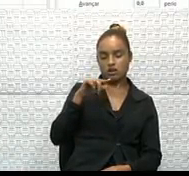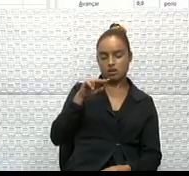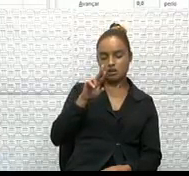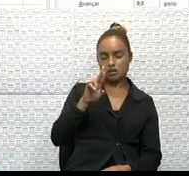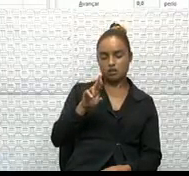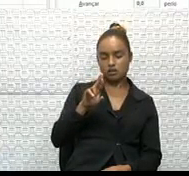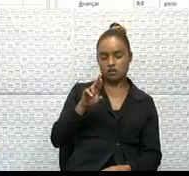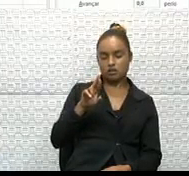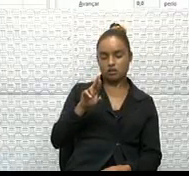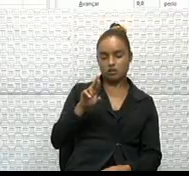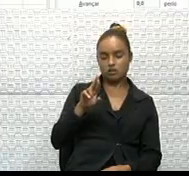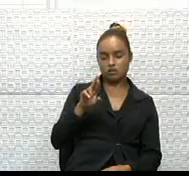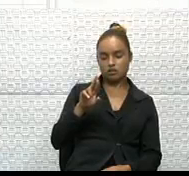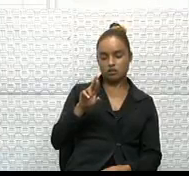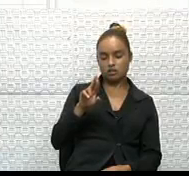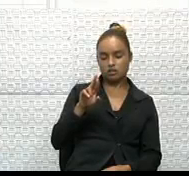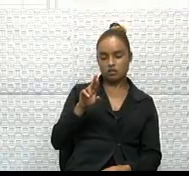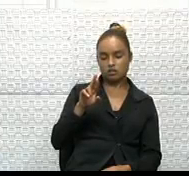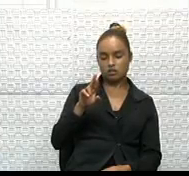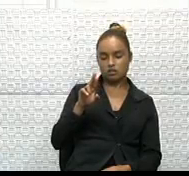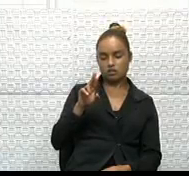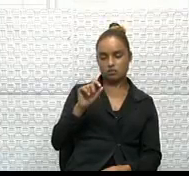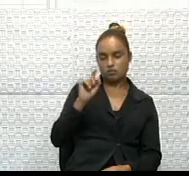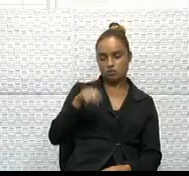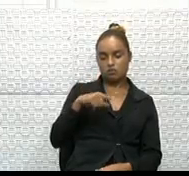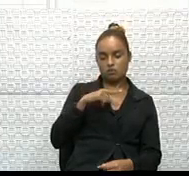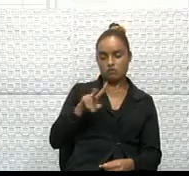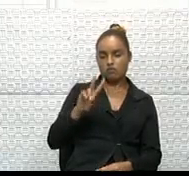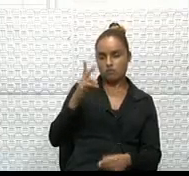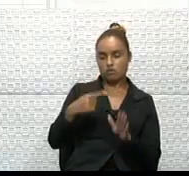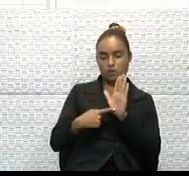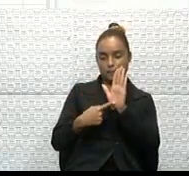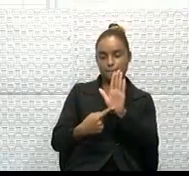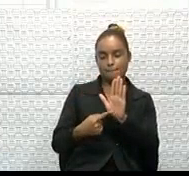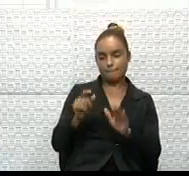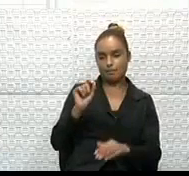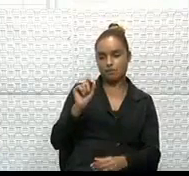quadrado no gráfico, o valor será apresentado.